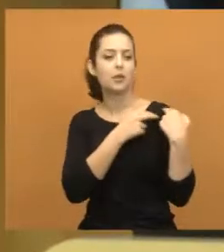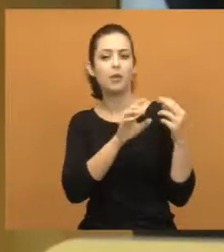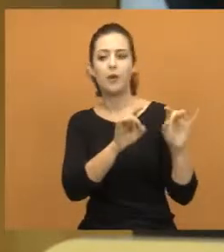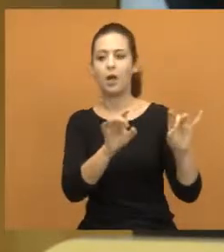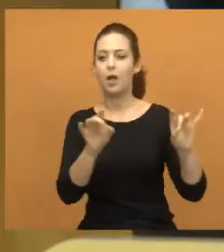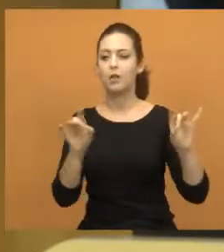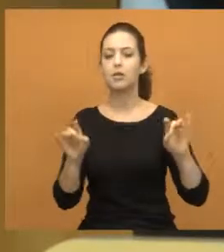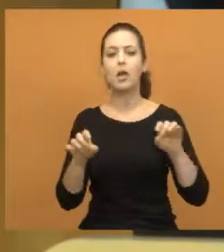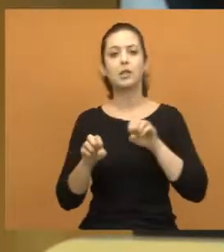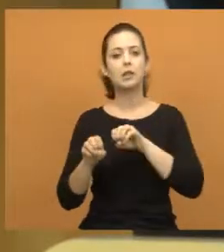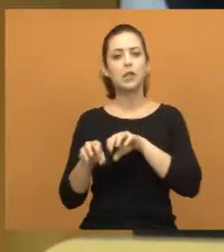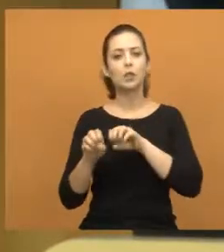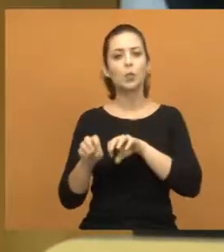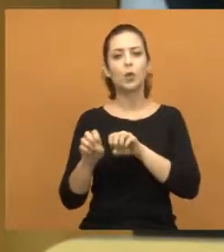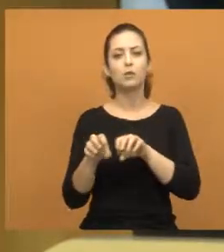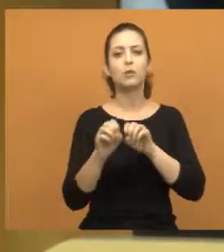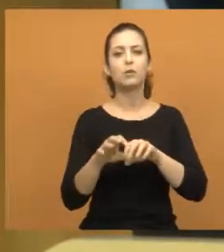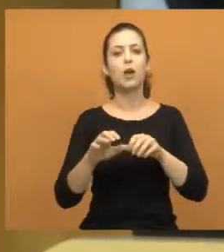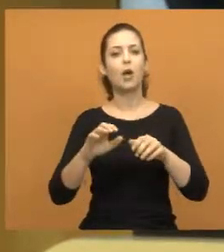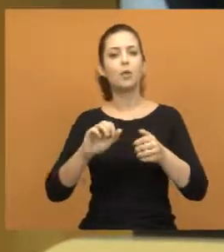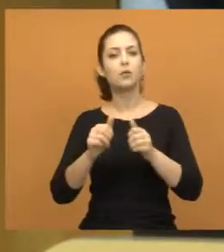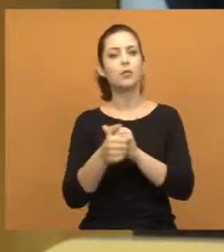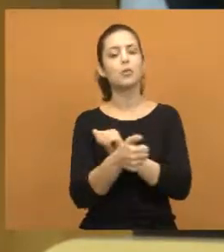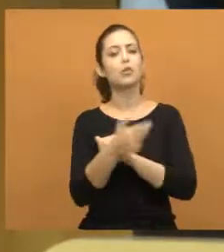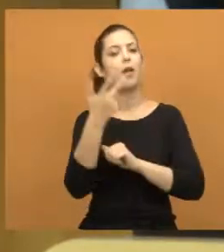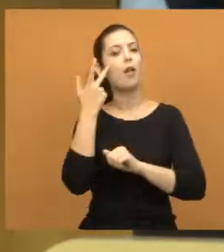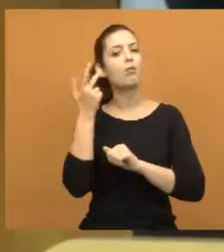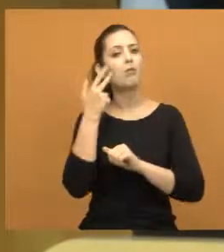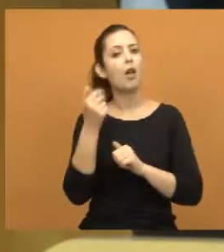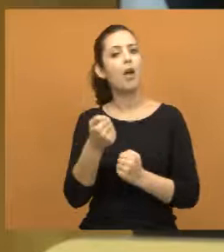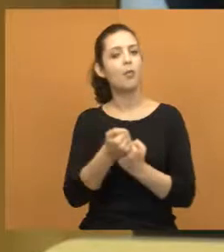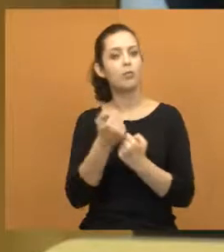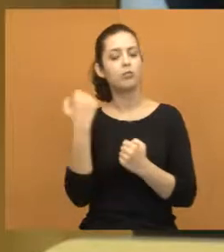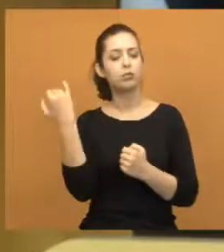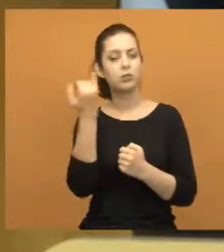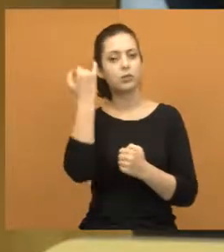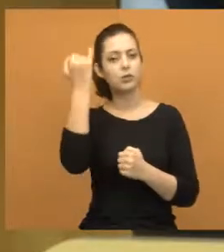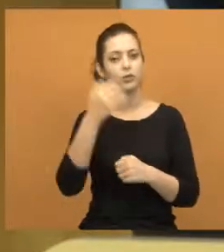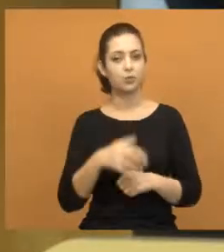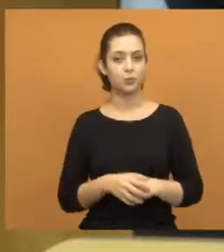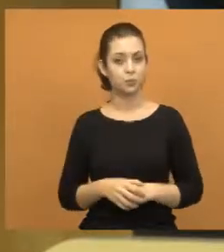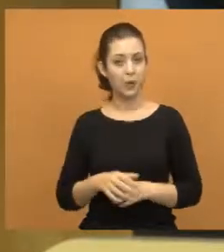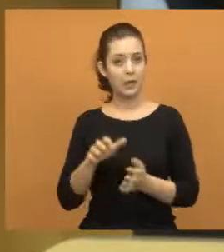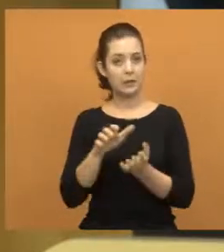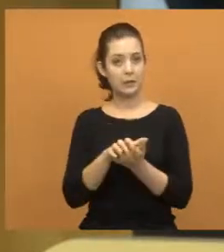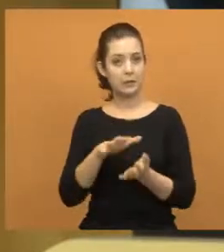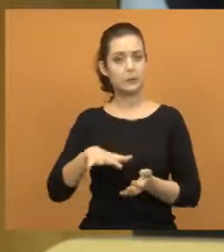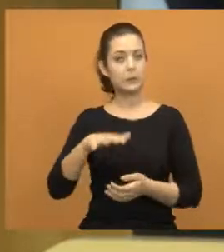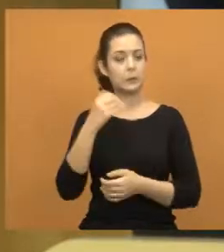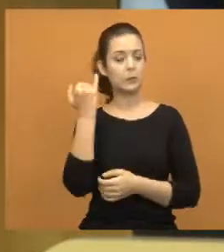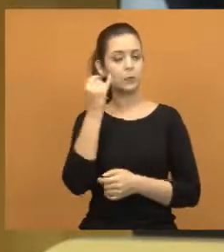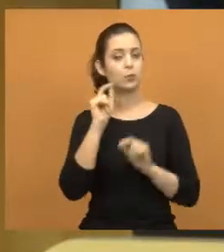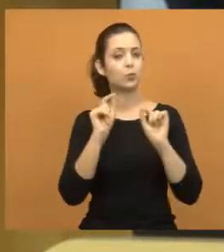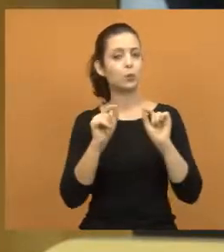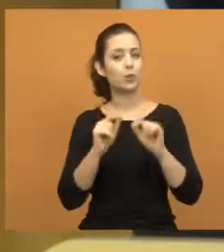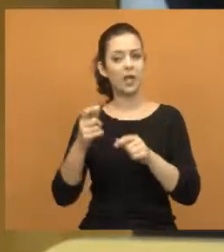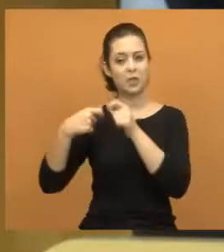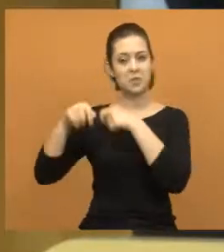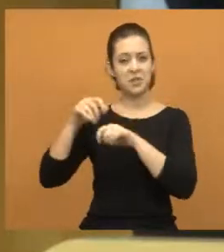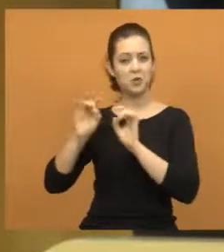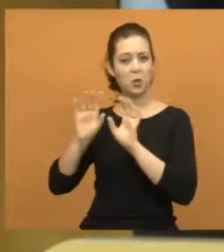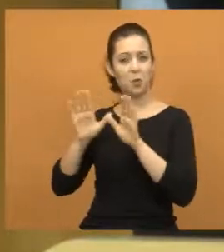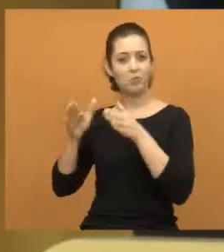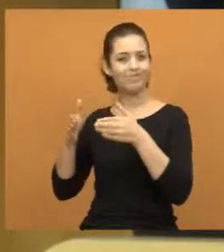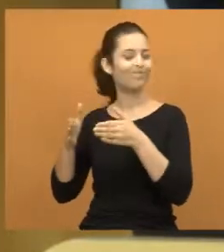ações educacionais, desportivas e de lazer para nosso município, não deixando somente a cargo da administração